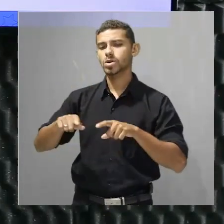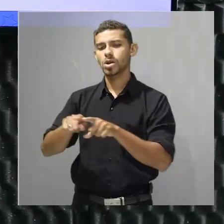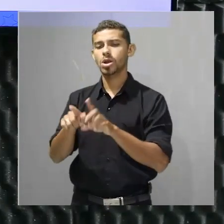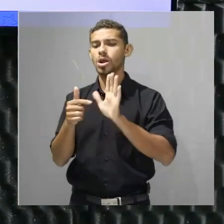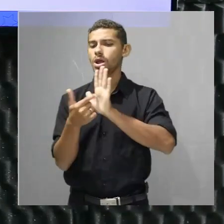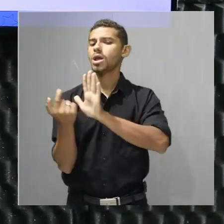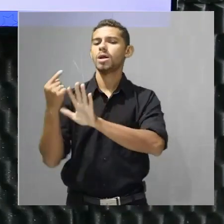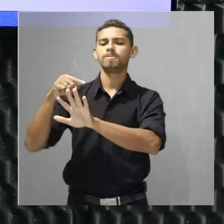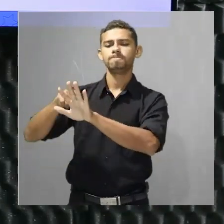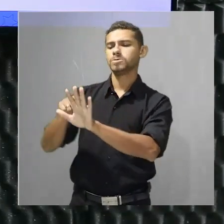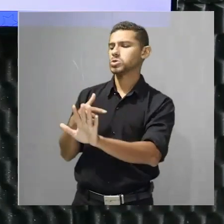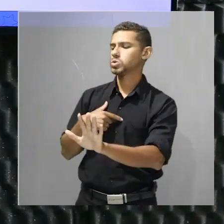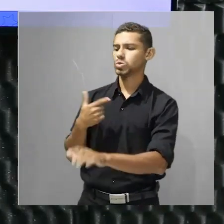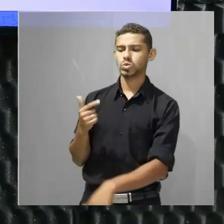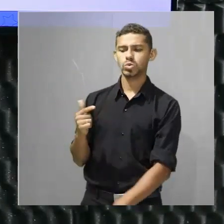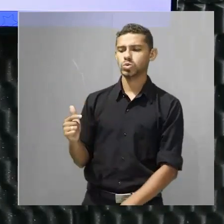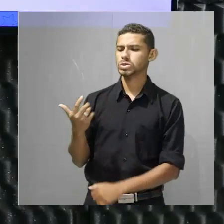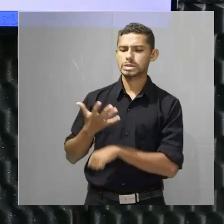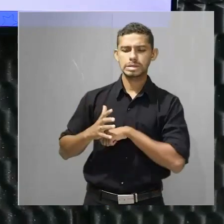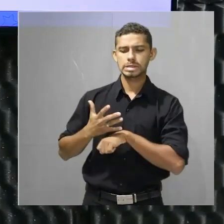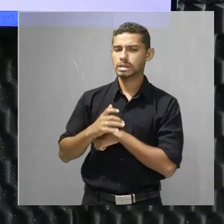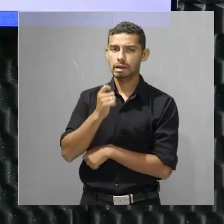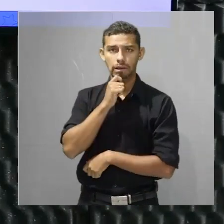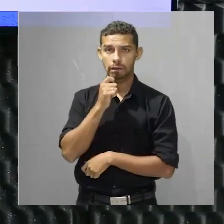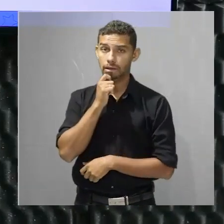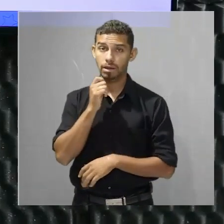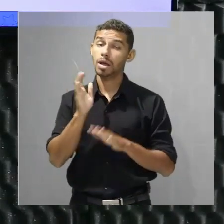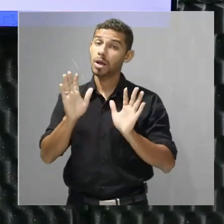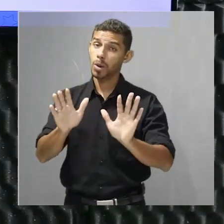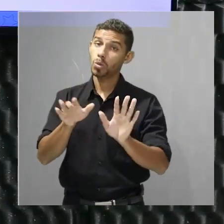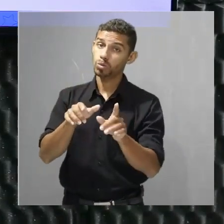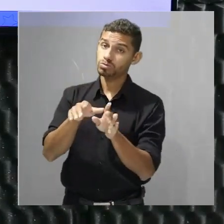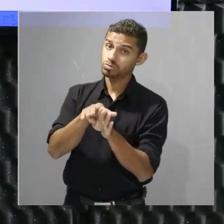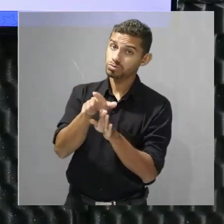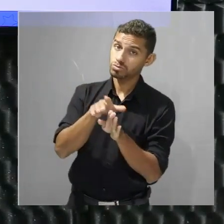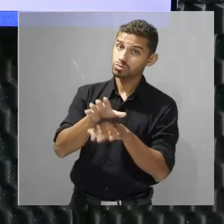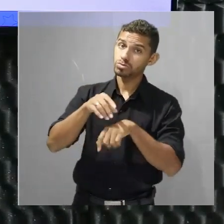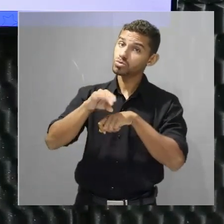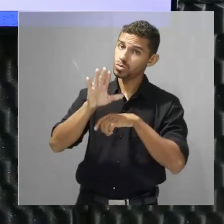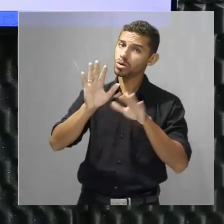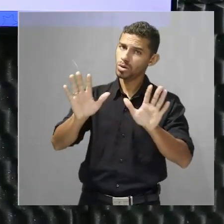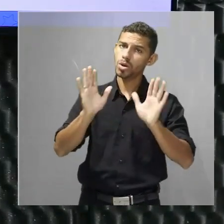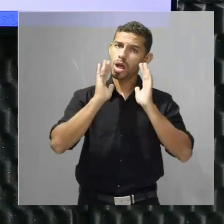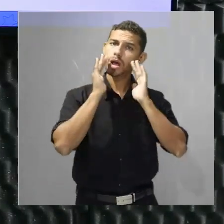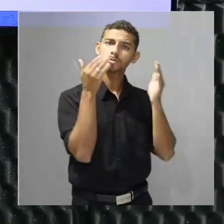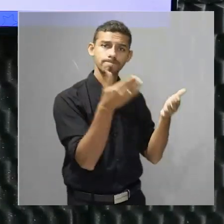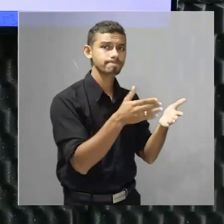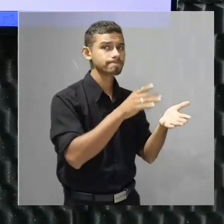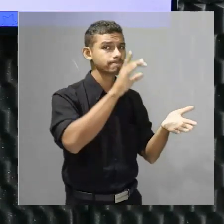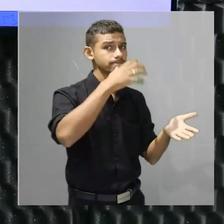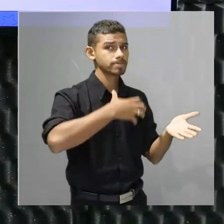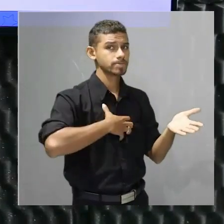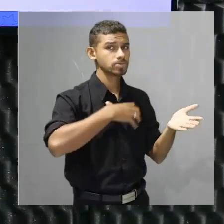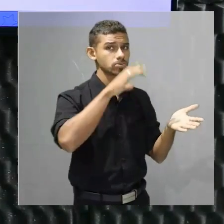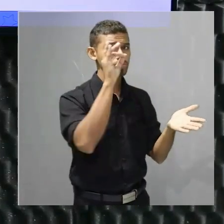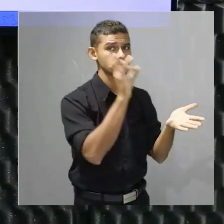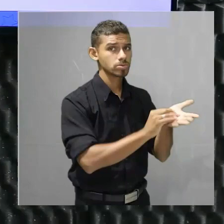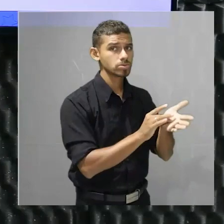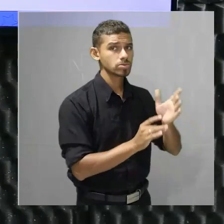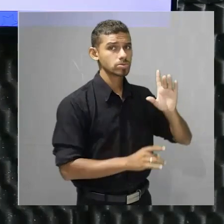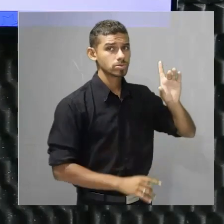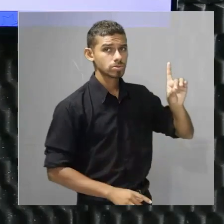não tem essa segurança se você não treinou esse tipo de escrita fique mesmo só com a linguagem denotativa